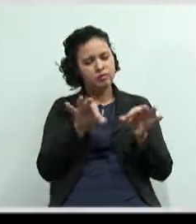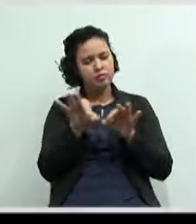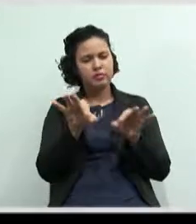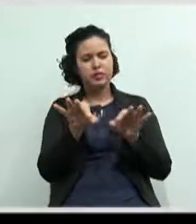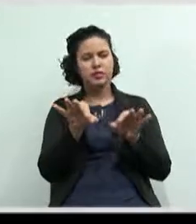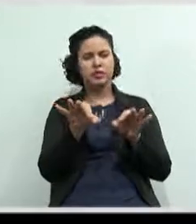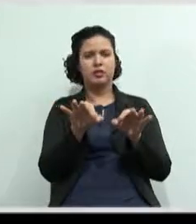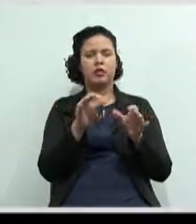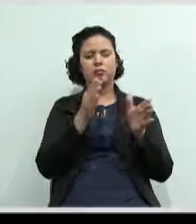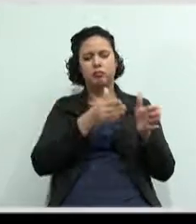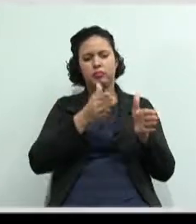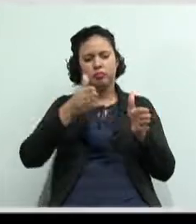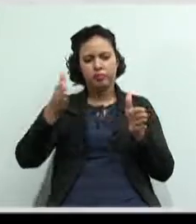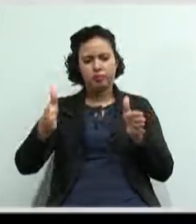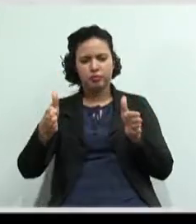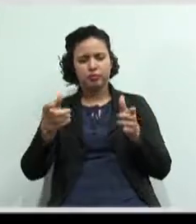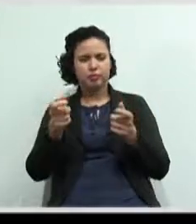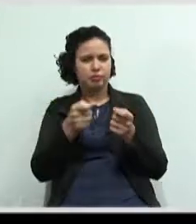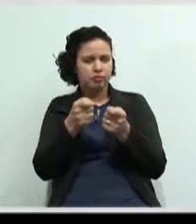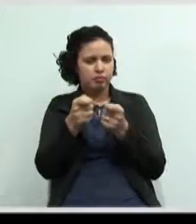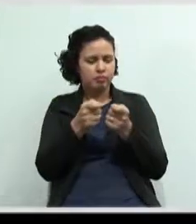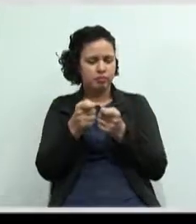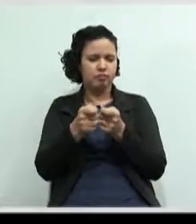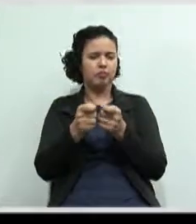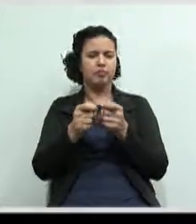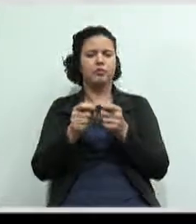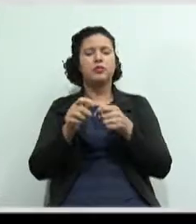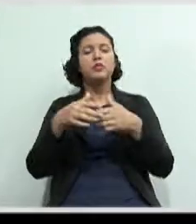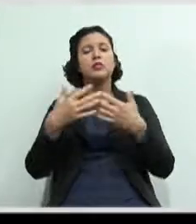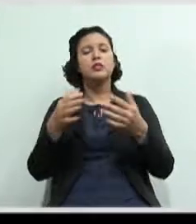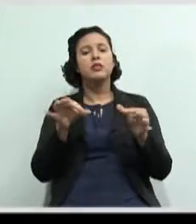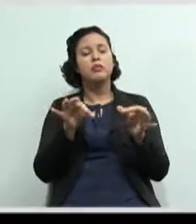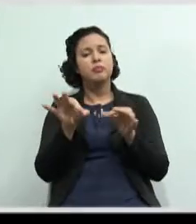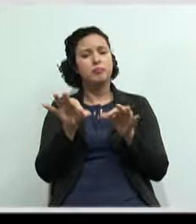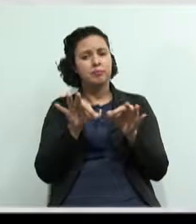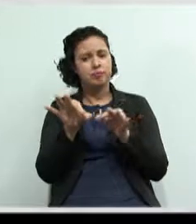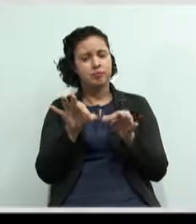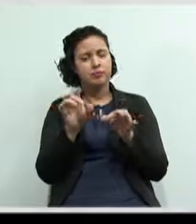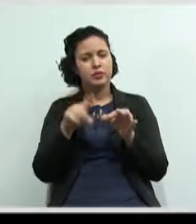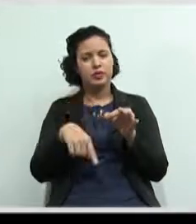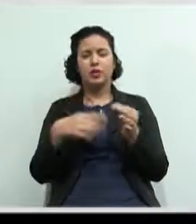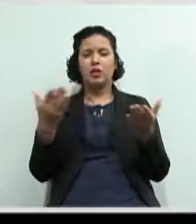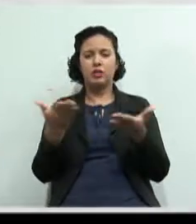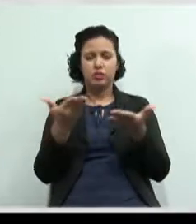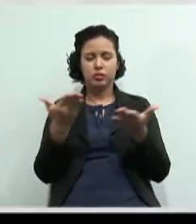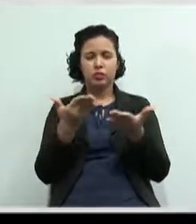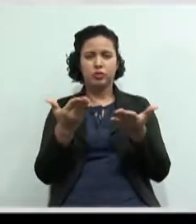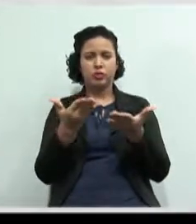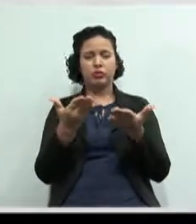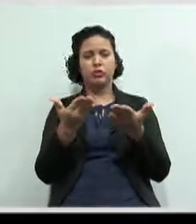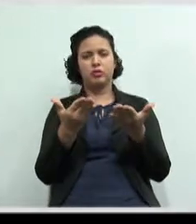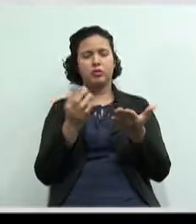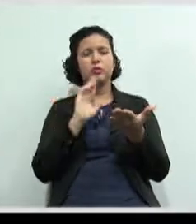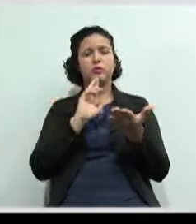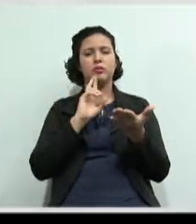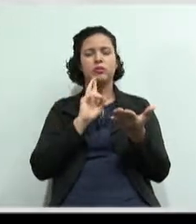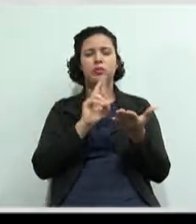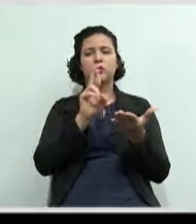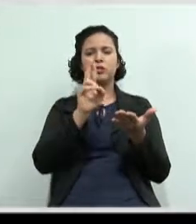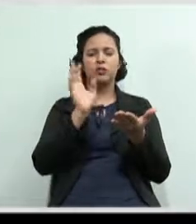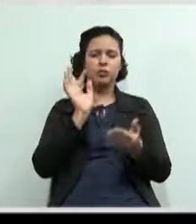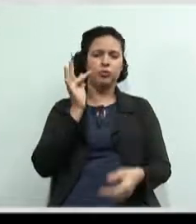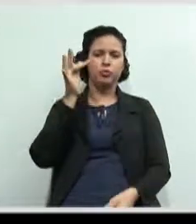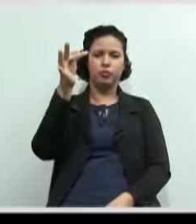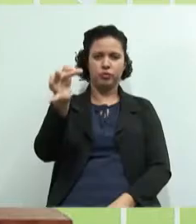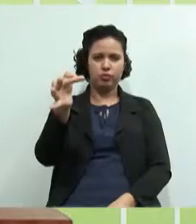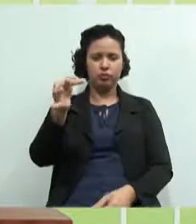organizar, direcionar e controlar. Pode-se dizer que o planejamento é executado no presente e o seu resultado é focado no futuro.